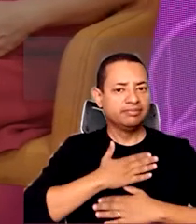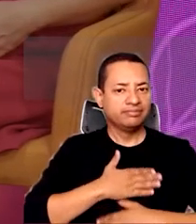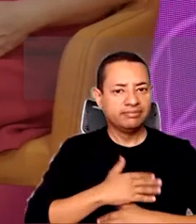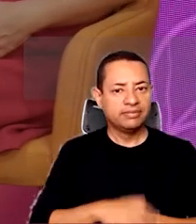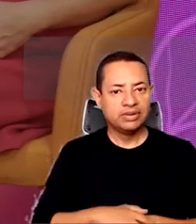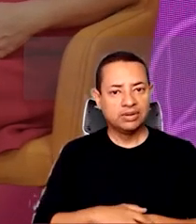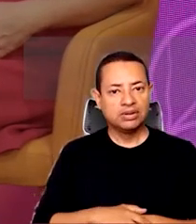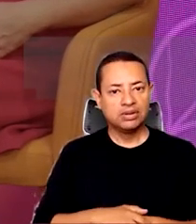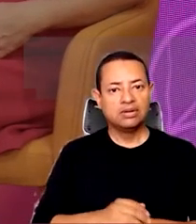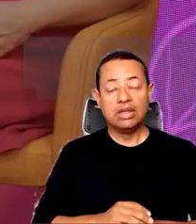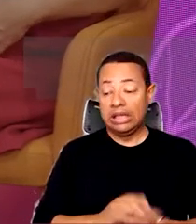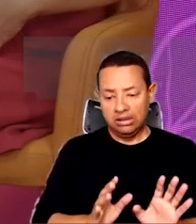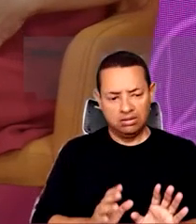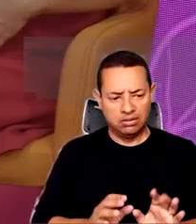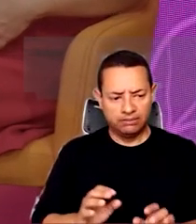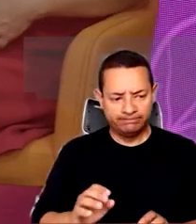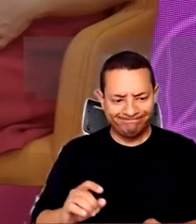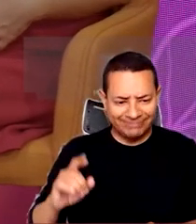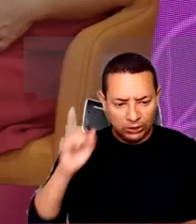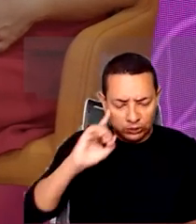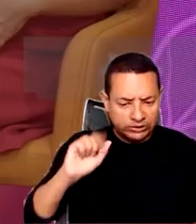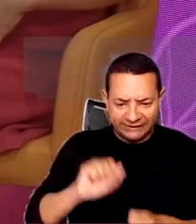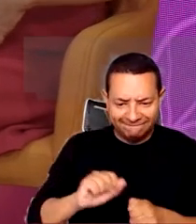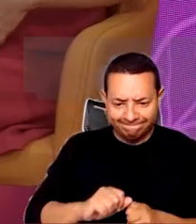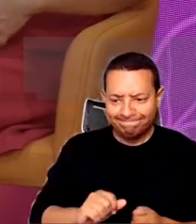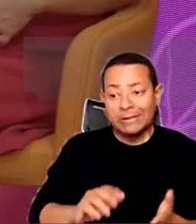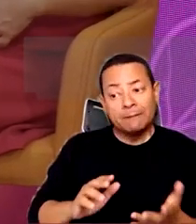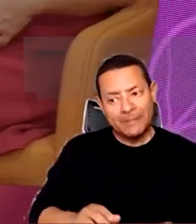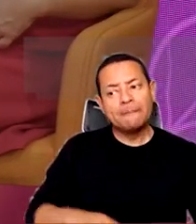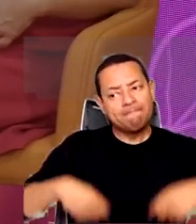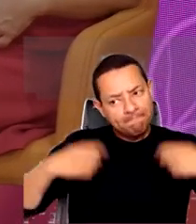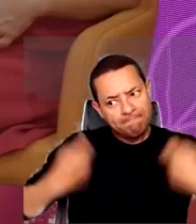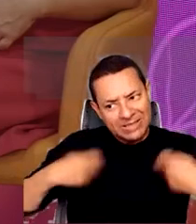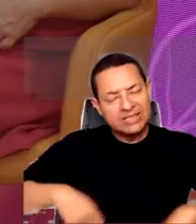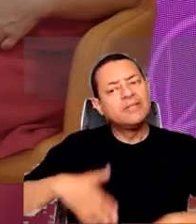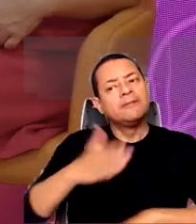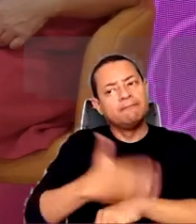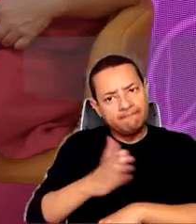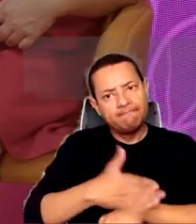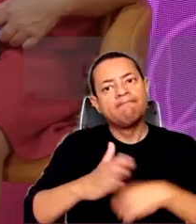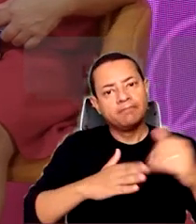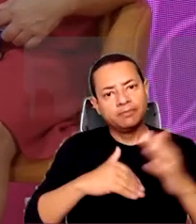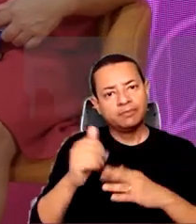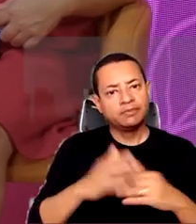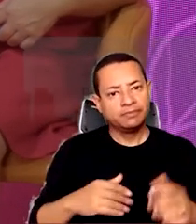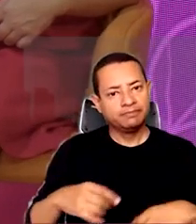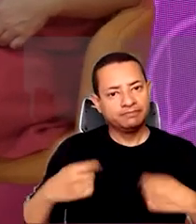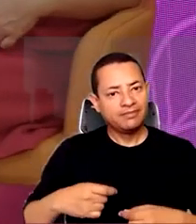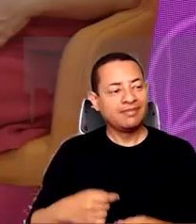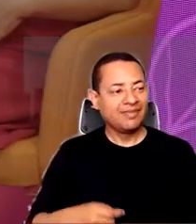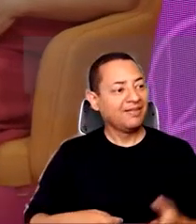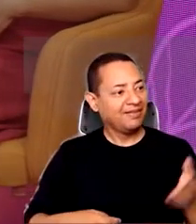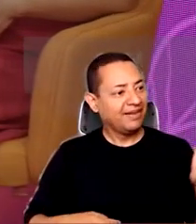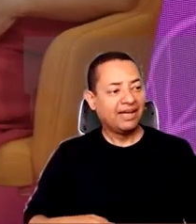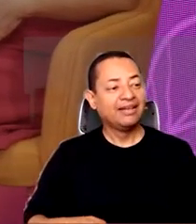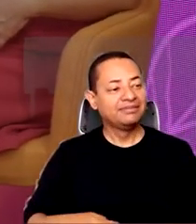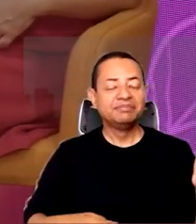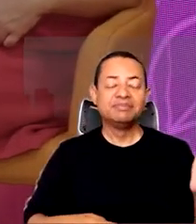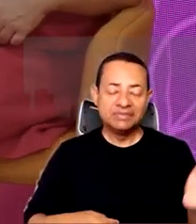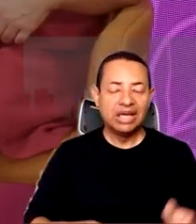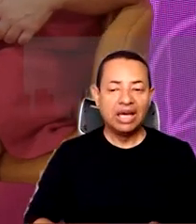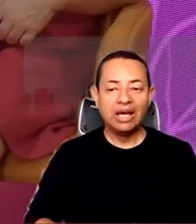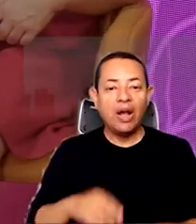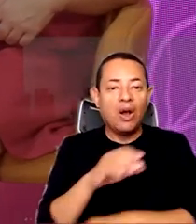ó Não Sou empreendedora não sei fazer isso mas vou ter que fazer eu vou ter que me qualificar como uma colega foi procurar